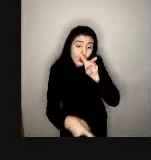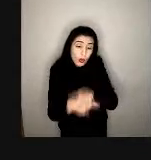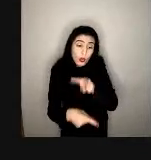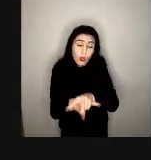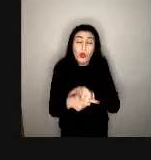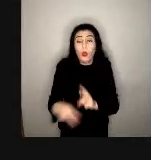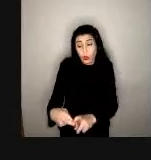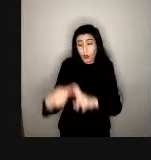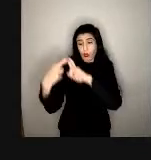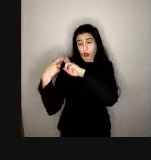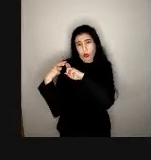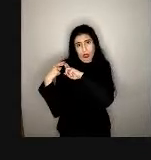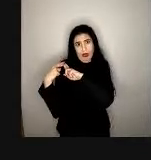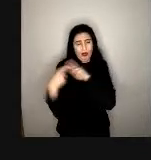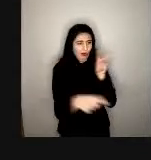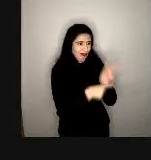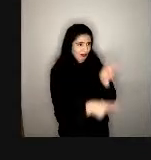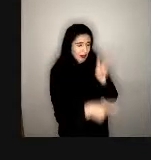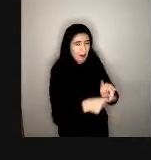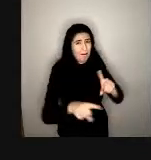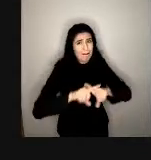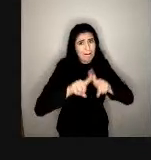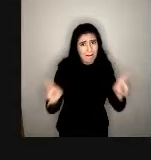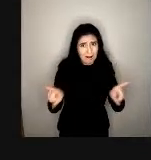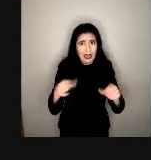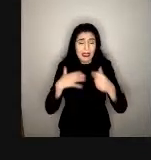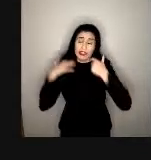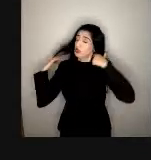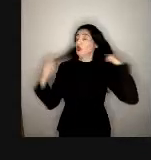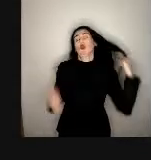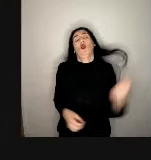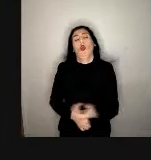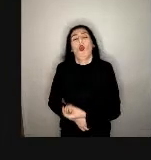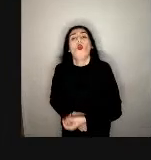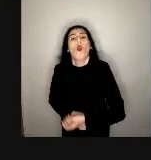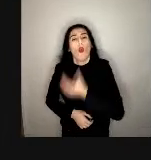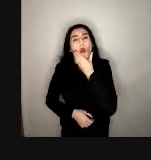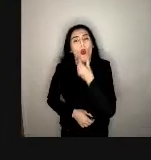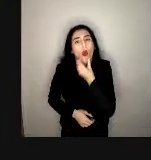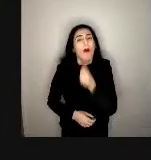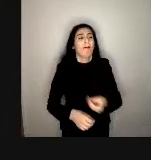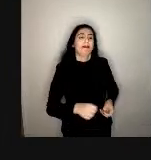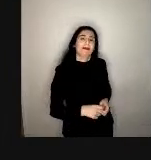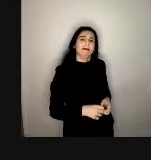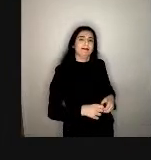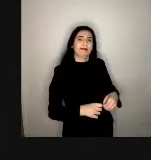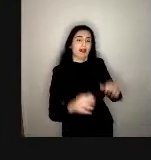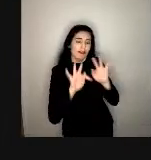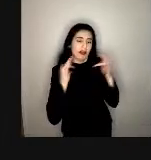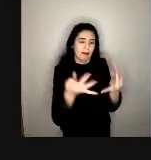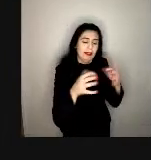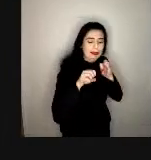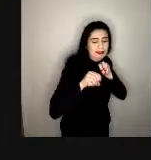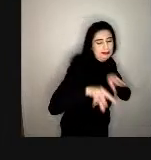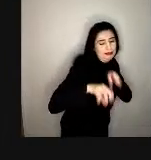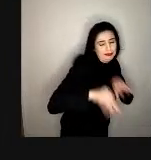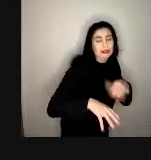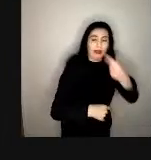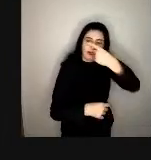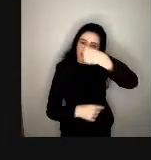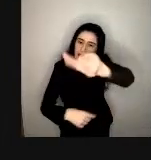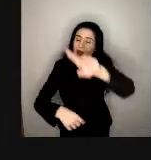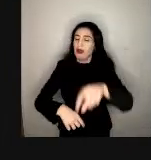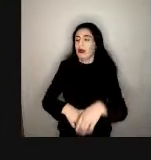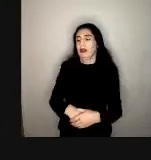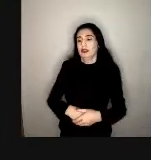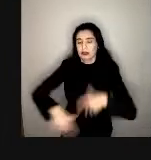todos. Mas os meninos, infelizmente, ainda são criados para ir para a rua, para depois aprender a trabalhar, a prover, e